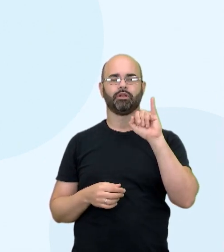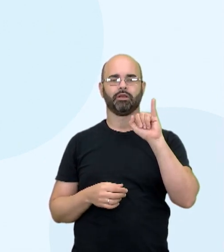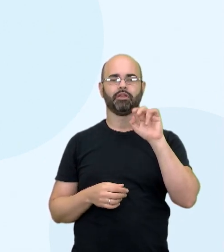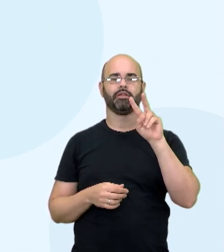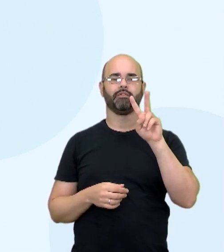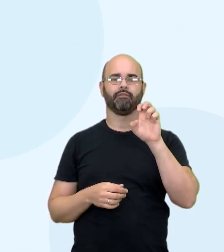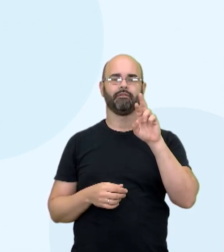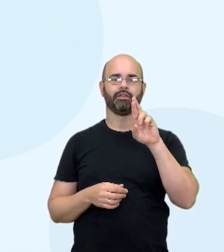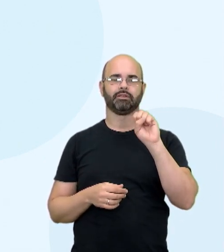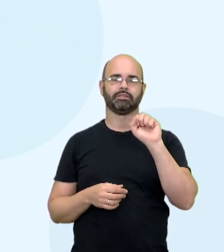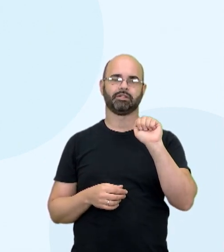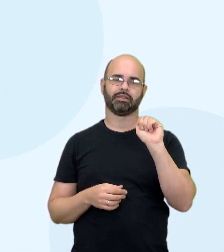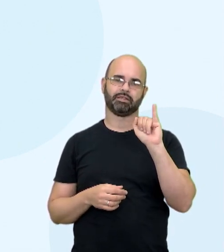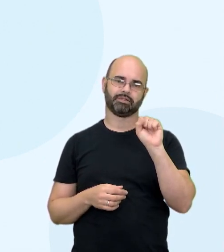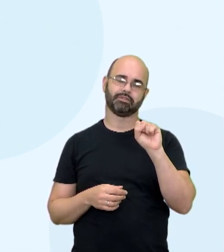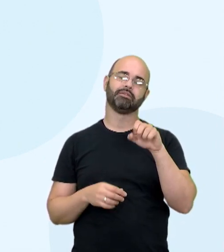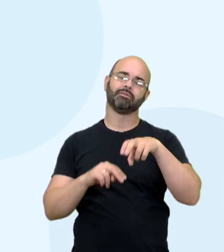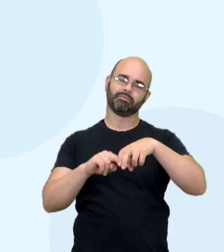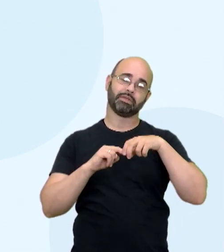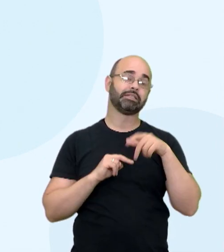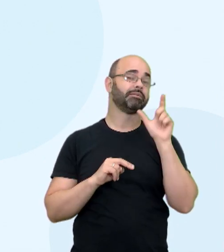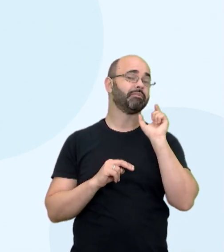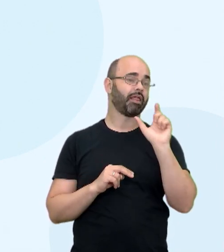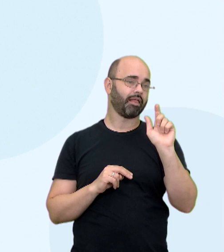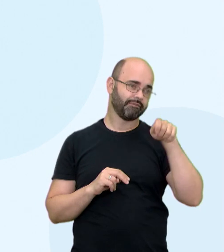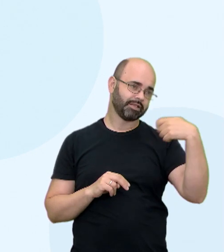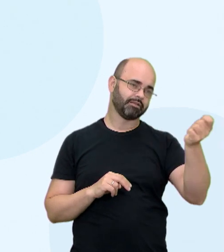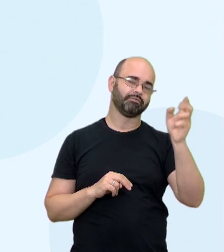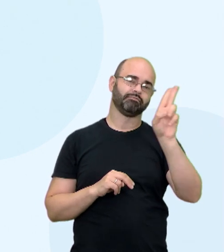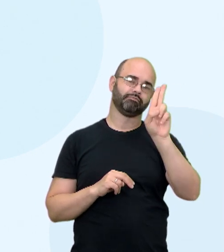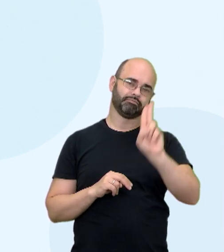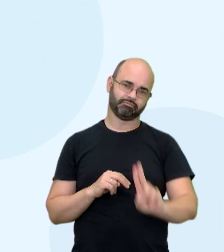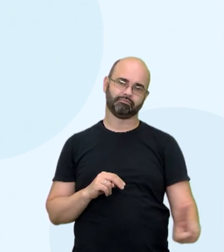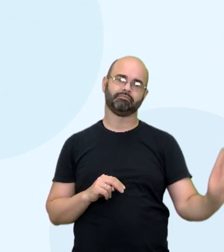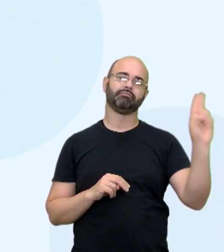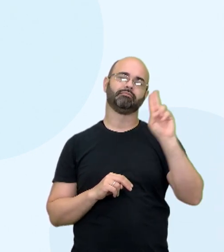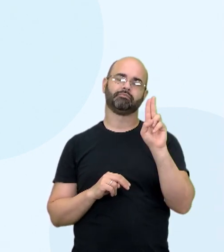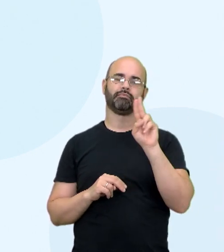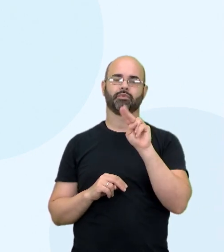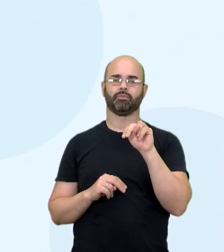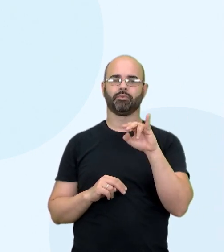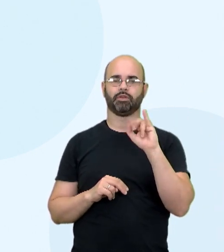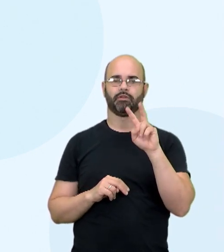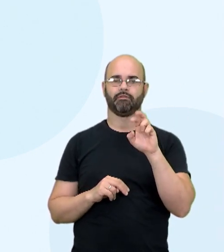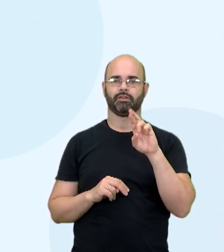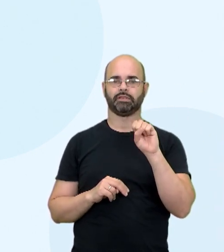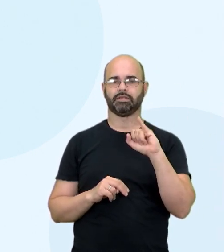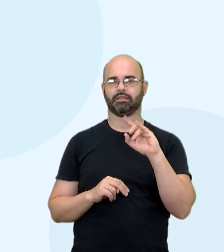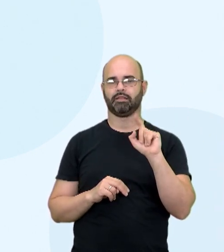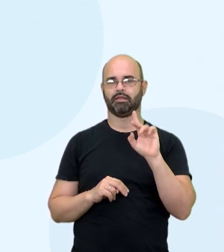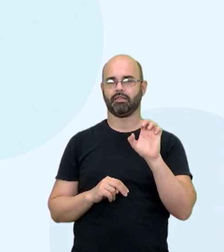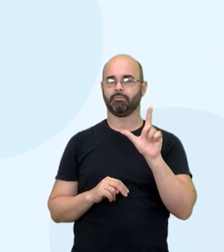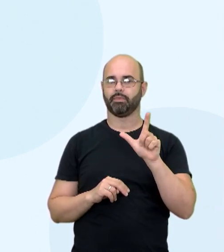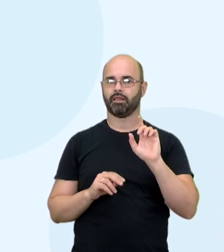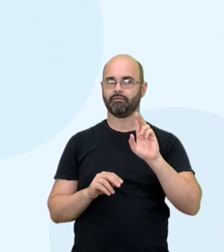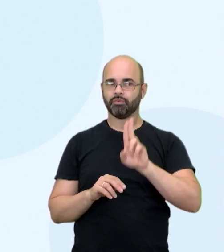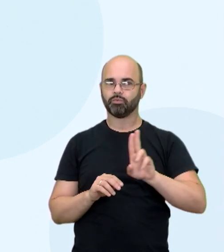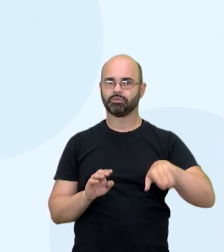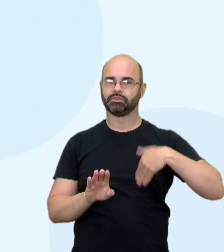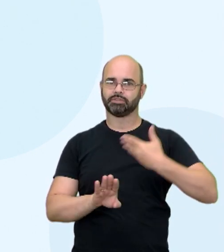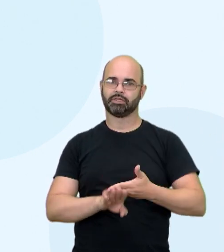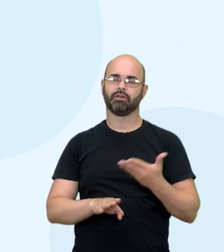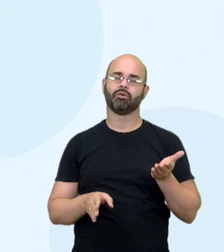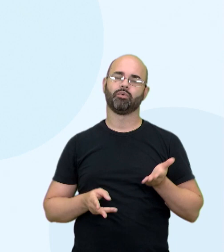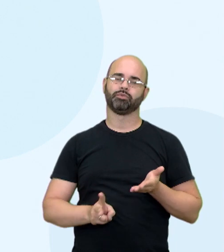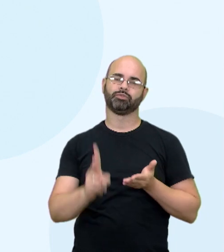isso que essas instituições passaram a ser designadas universidades. As universidades, pessoal,